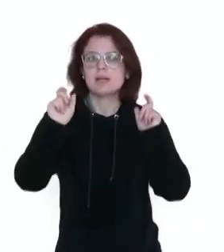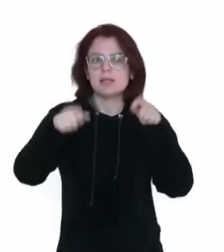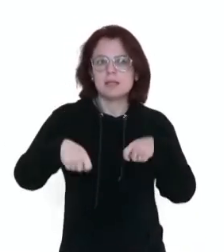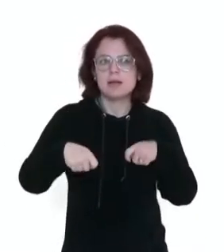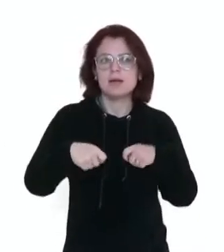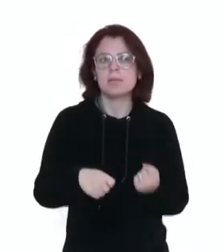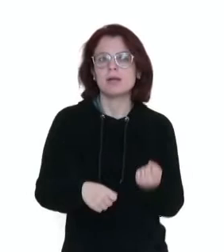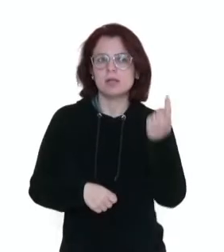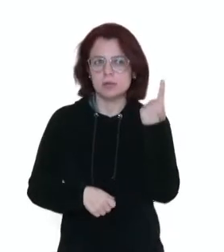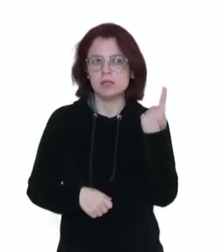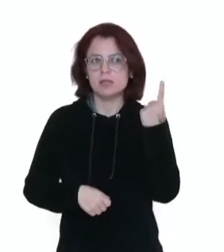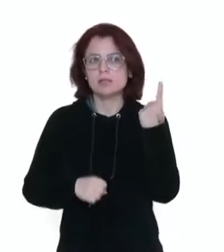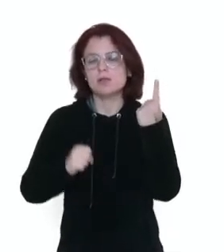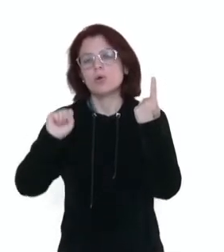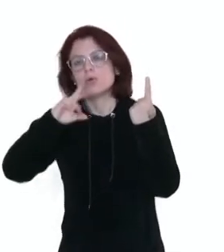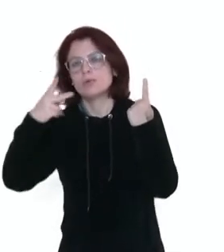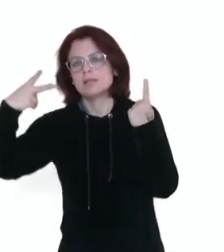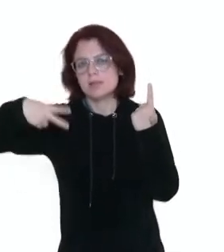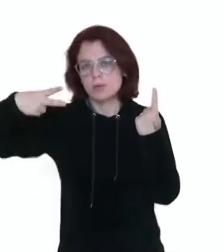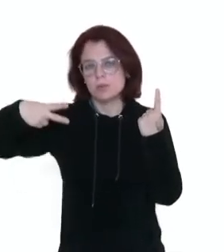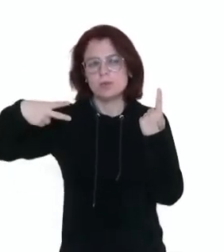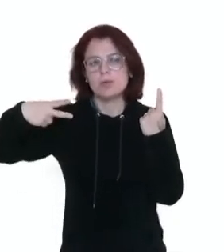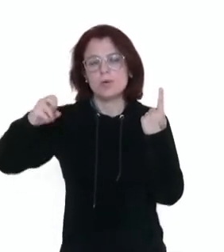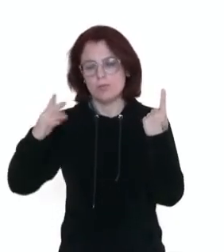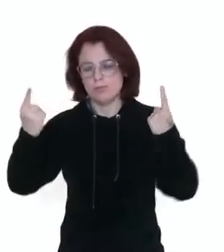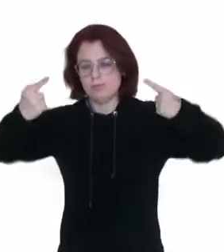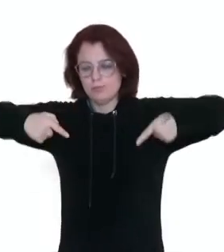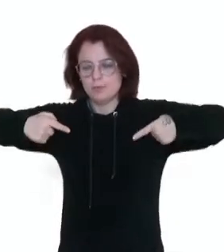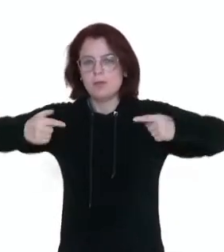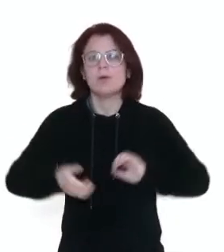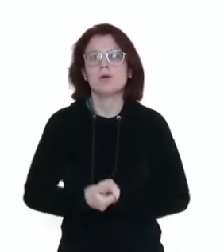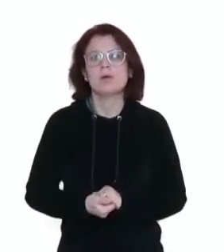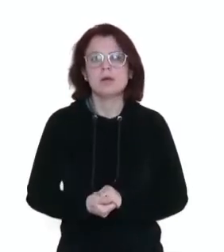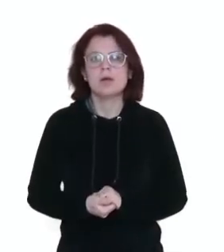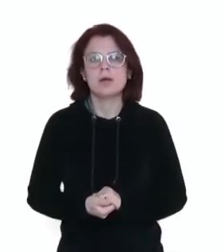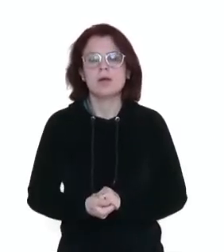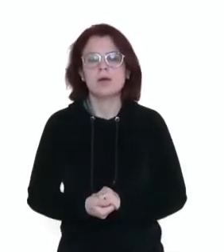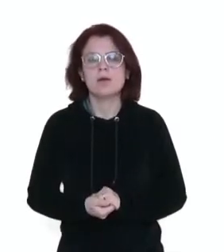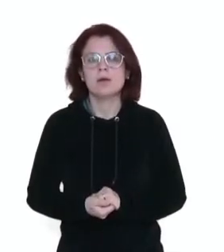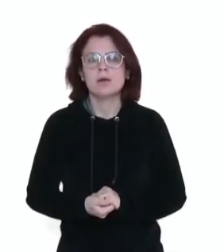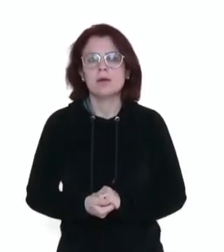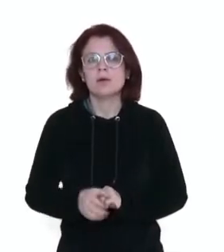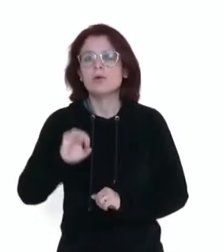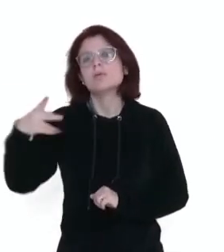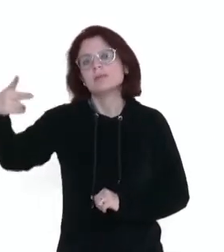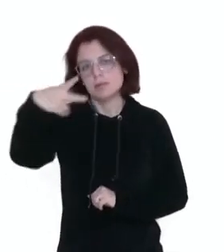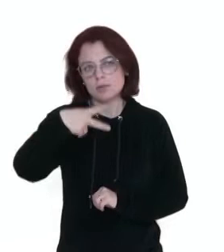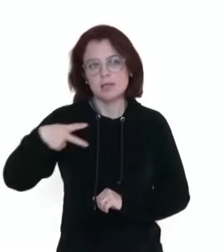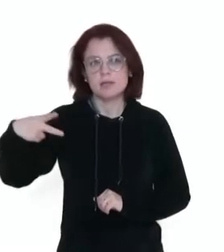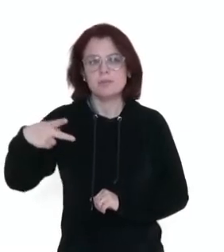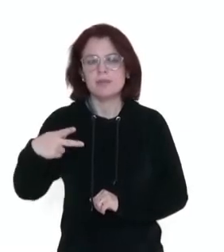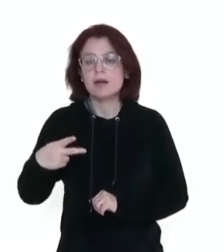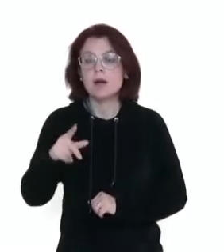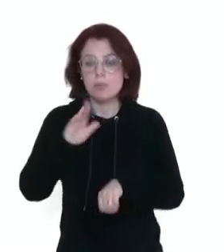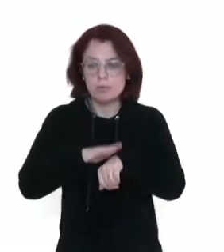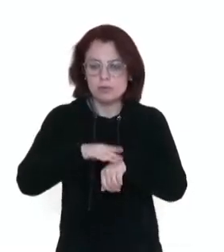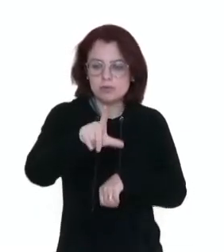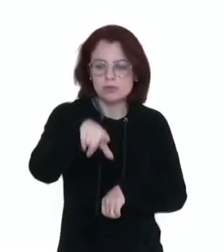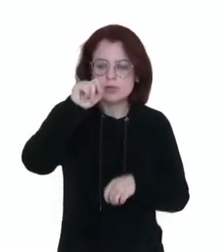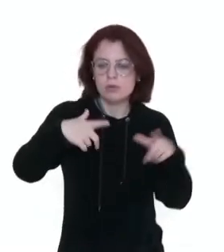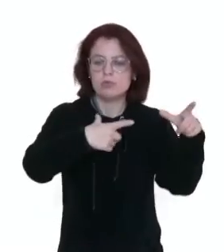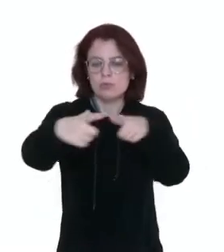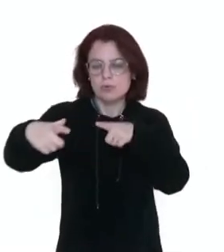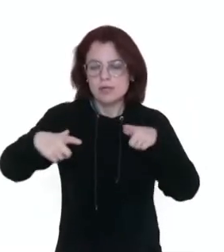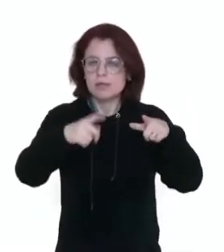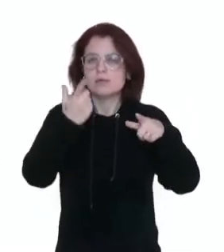protagonistas, antagonistas ou secundários. Ao escolher o ambiente onde os fatos acontecem, é preciso considerar